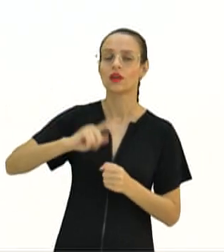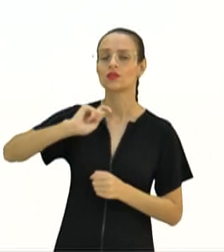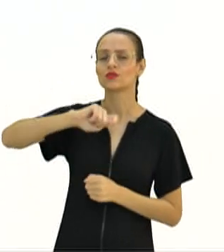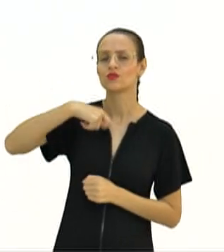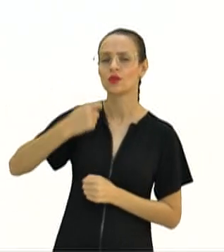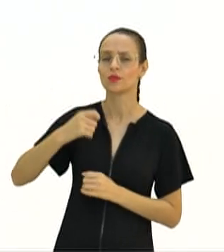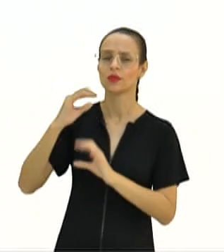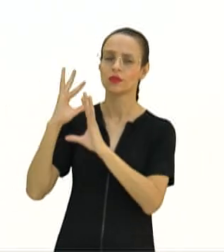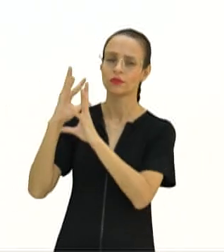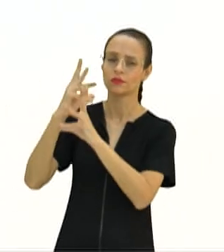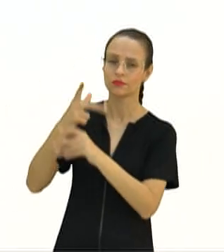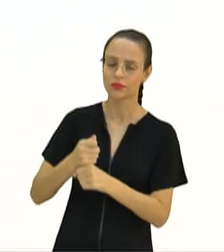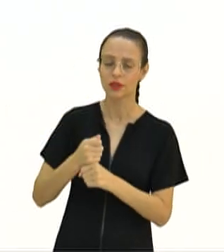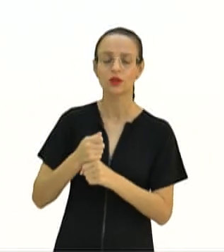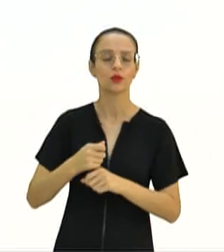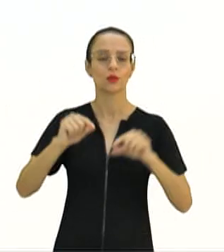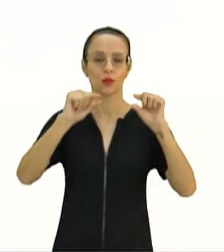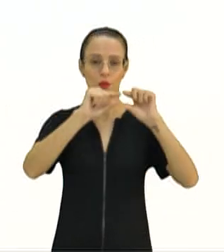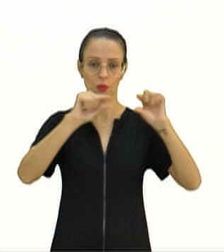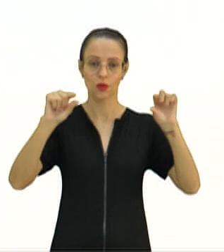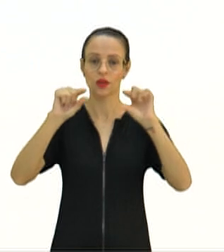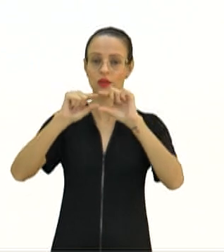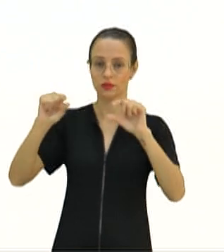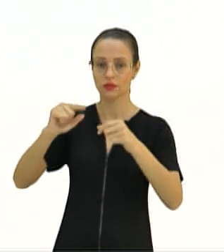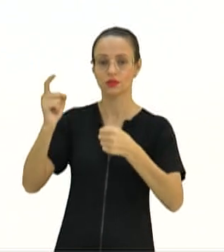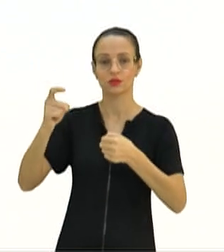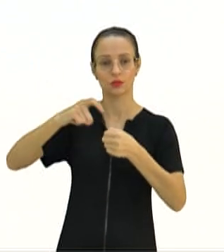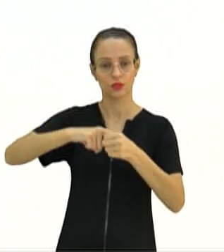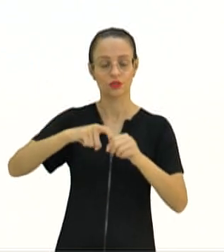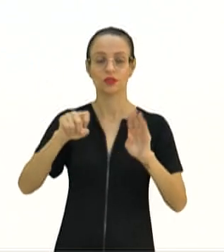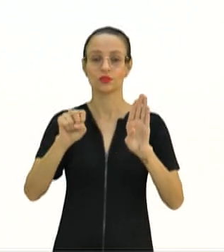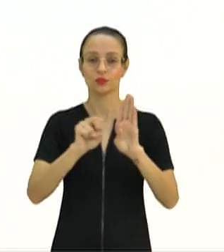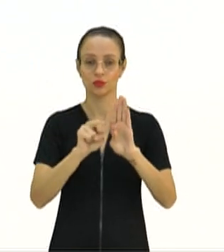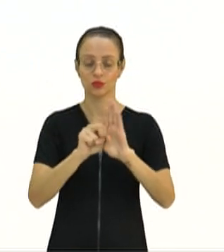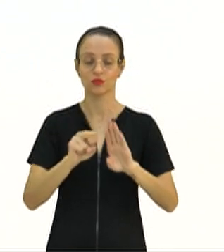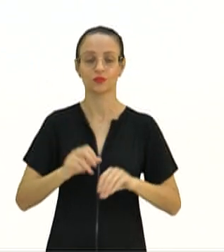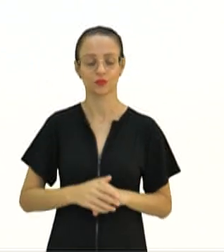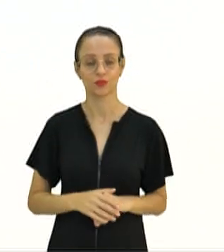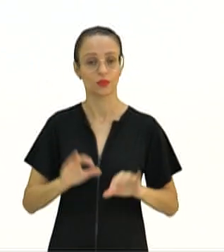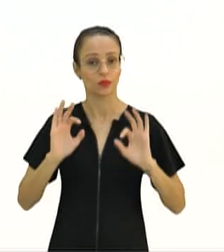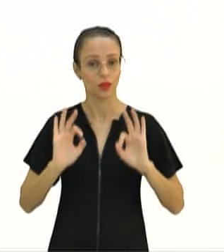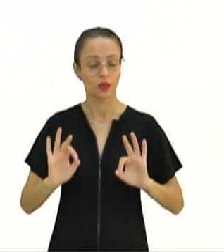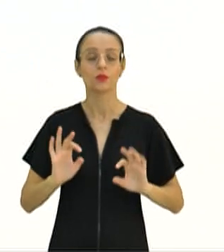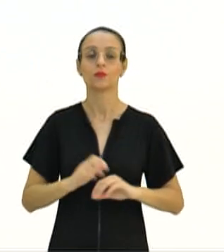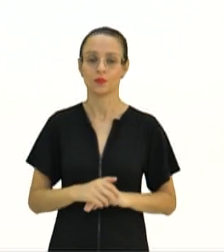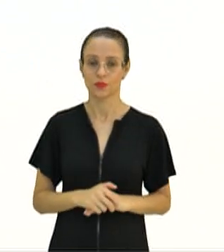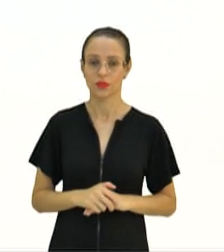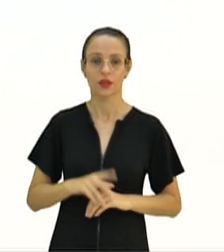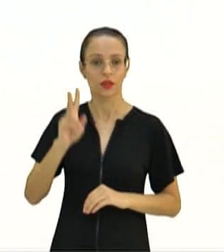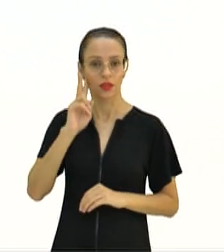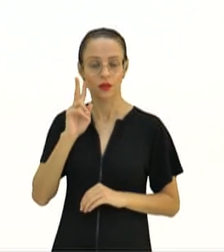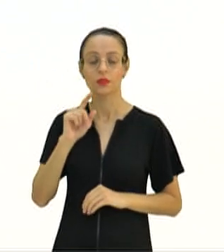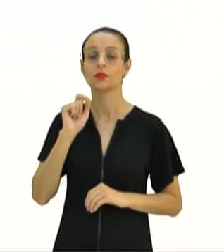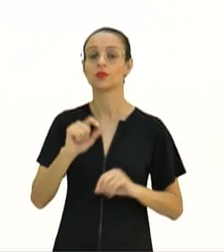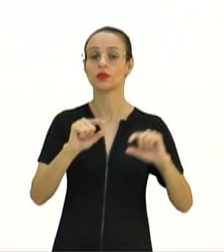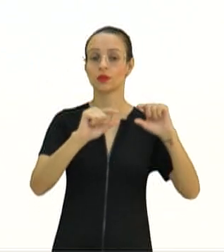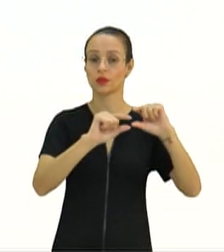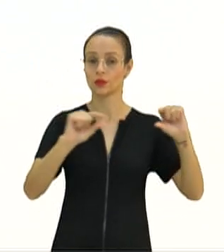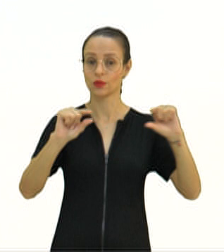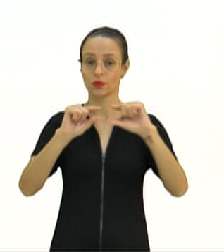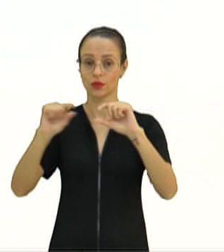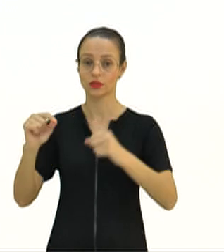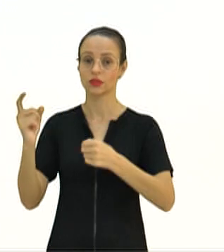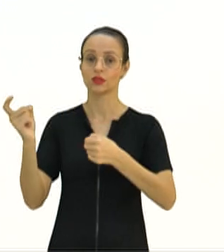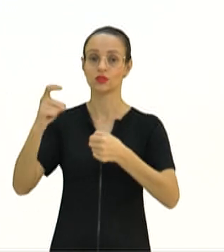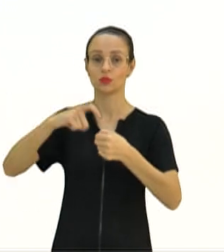orações subordinadas substantivas. Isso mesmo. Lembrando que a oração subordinada, ela